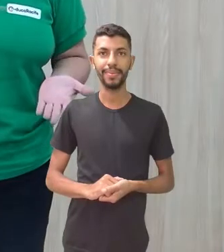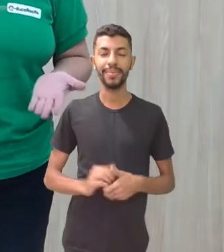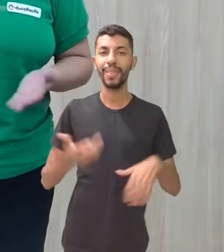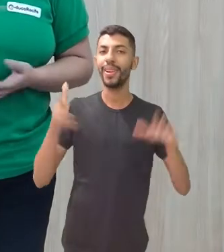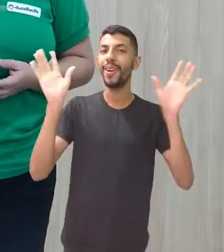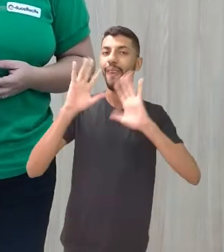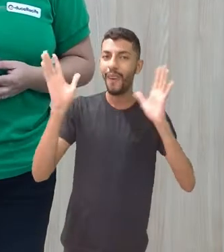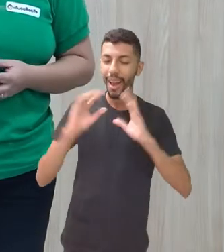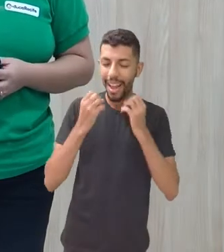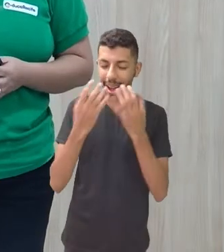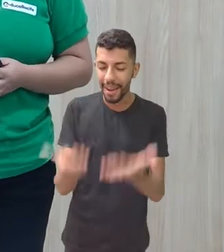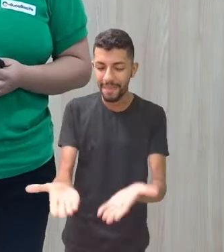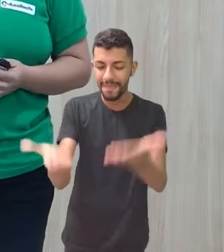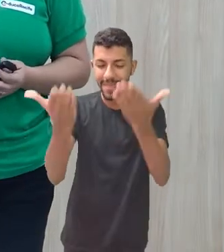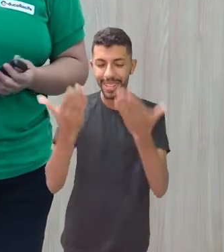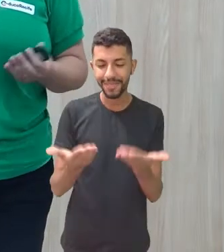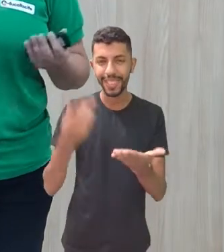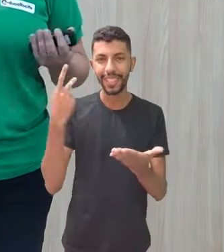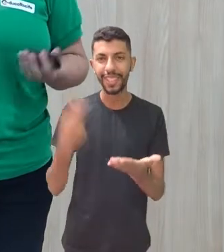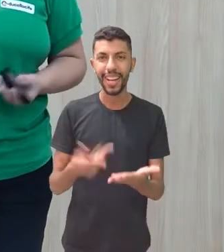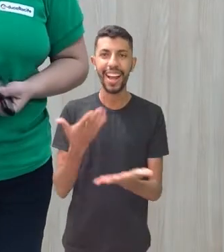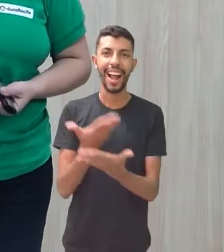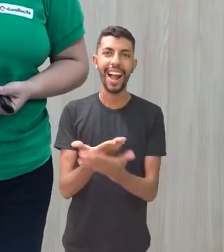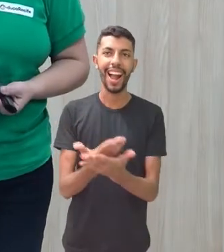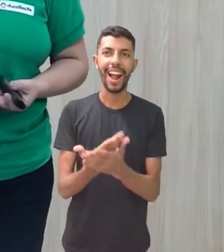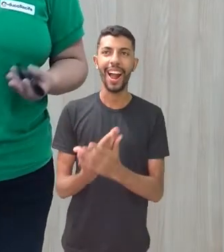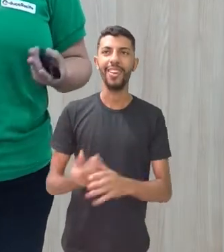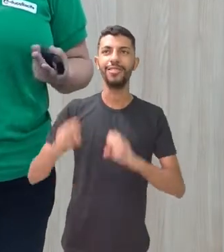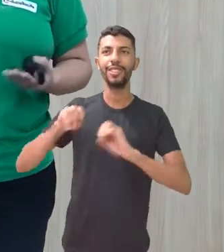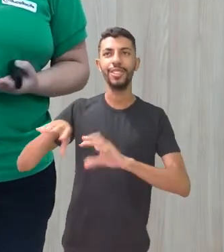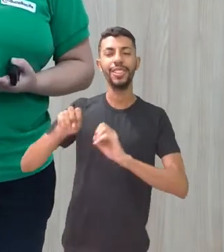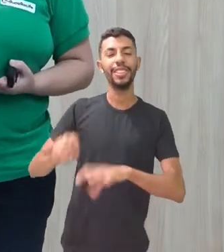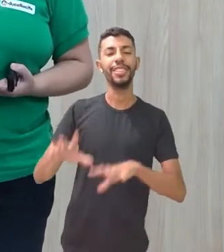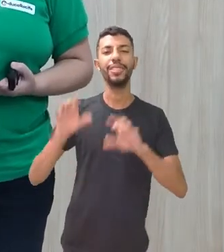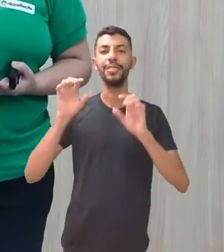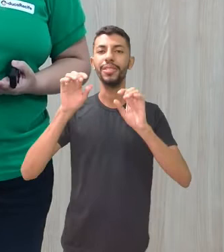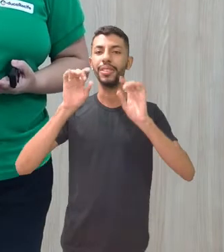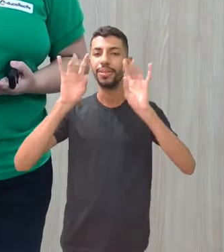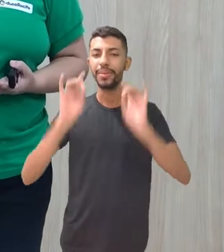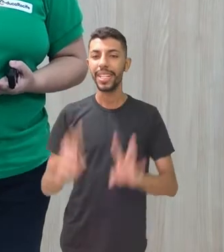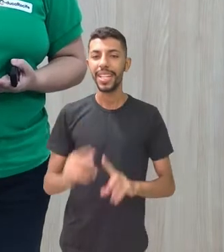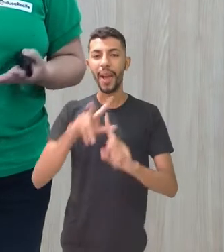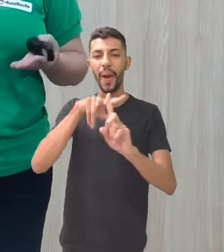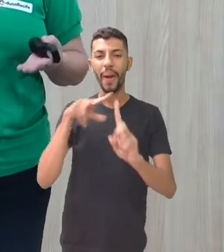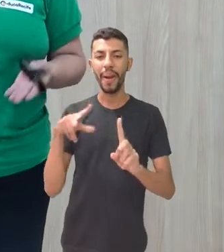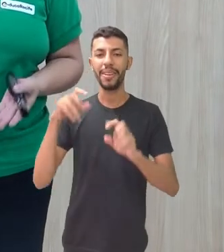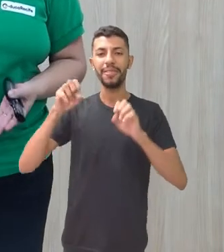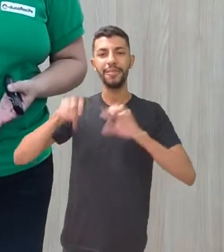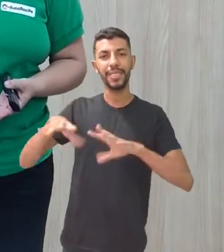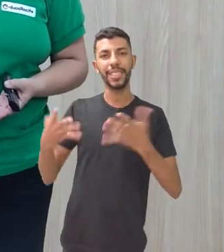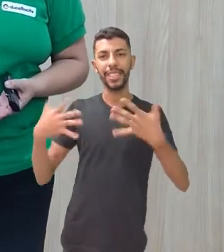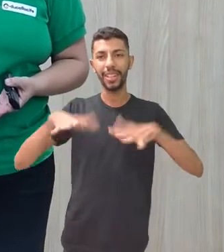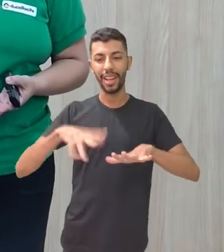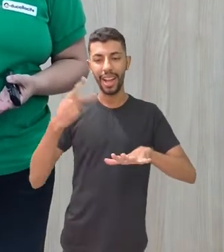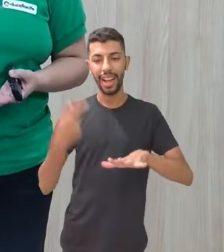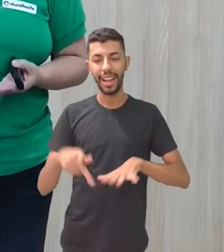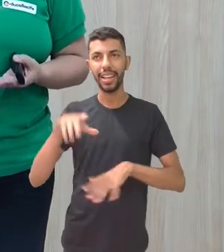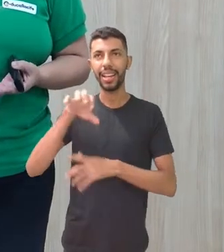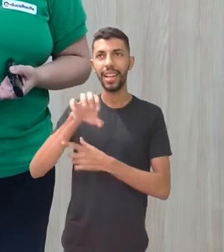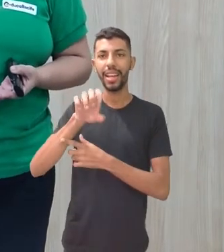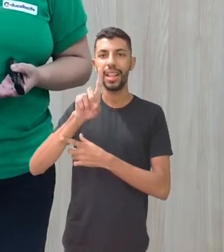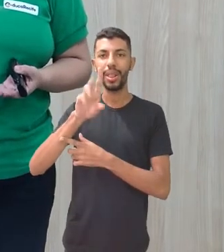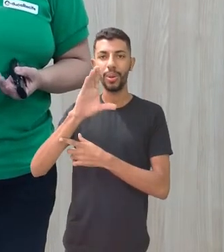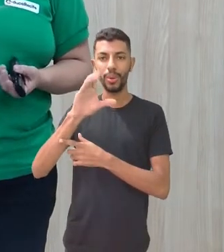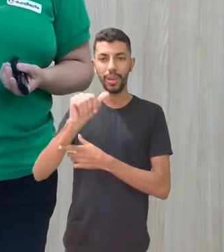Olá, seja bem-vindo a mais um encontro da Educação Especial na perspectiva da educação inclusiva aqui do Educa Recife. Meu